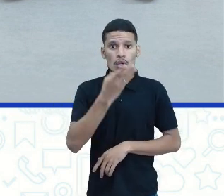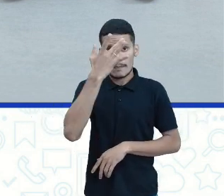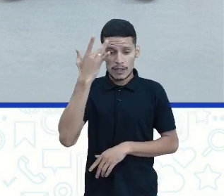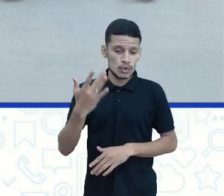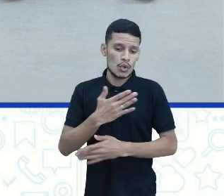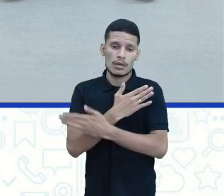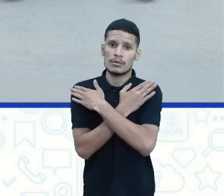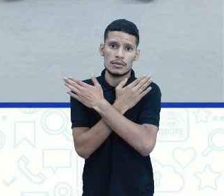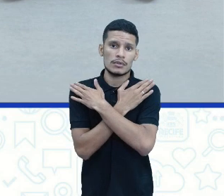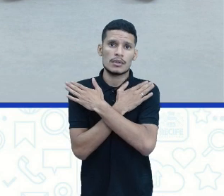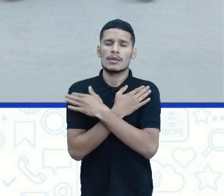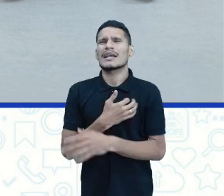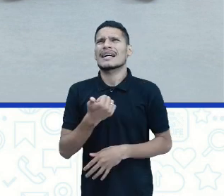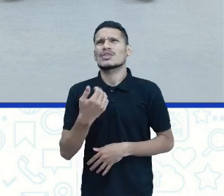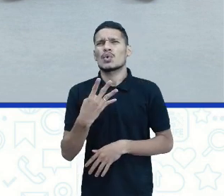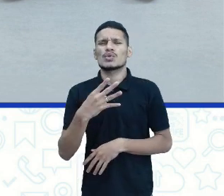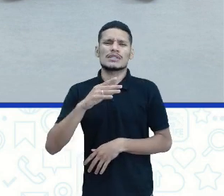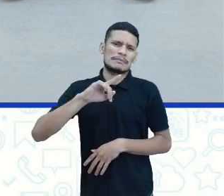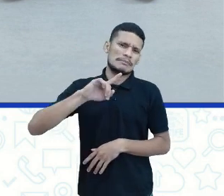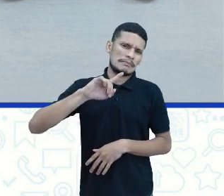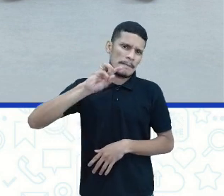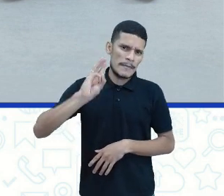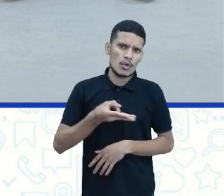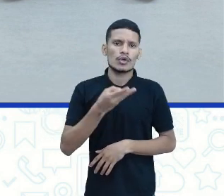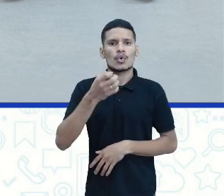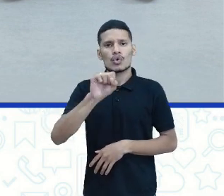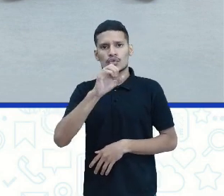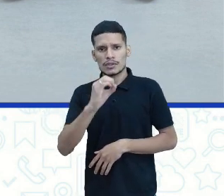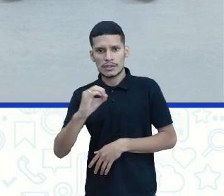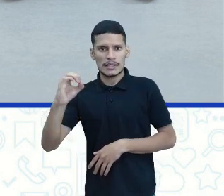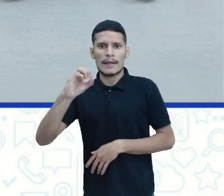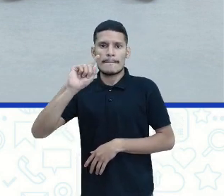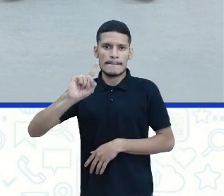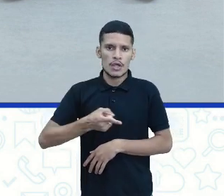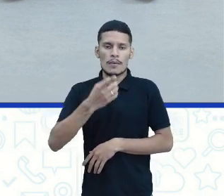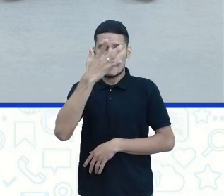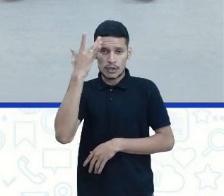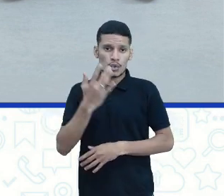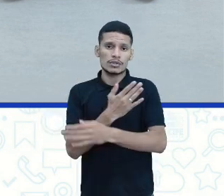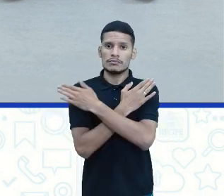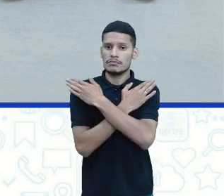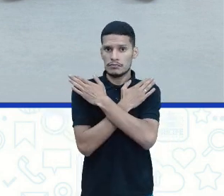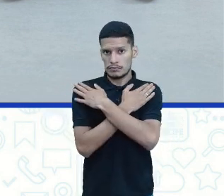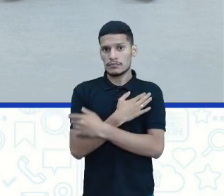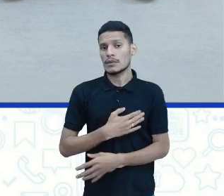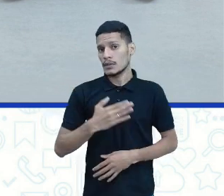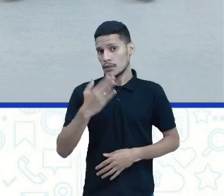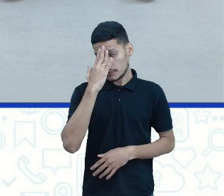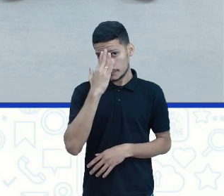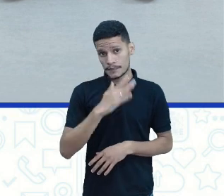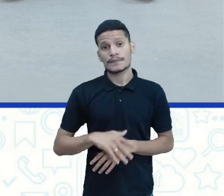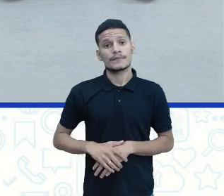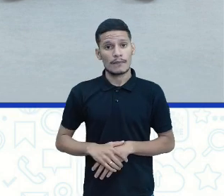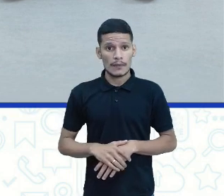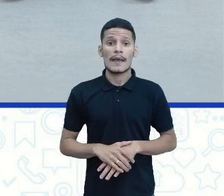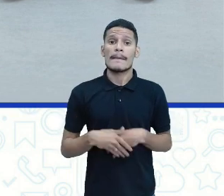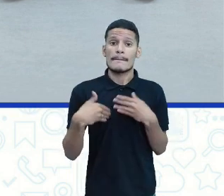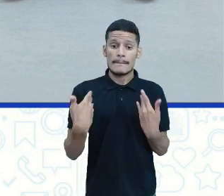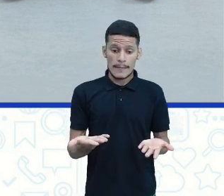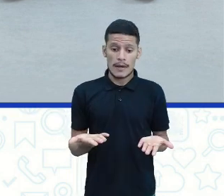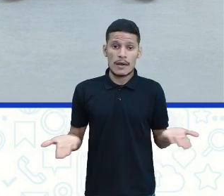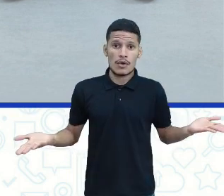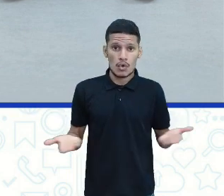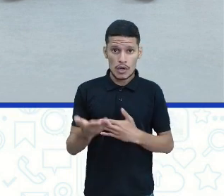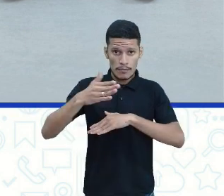desempregadas, 14 milhões e 800 mil pessoas desempregadas. Então, diante desse cenário, fica